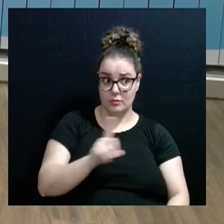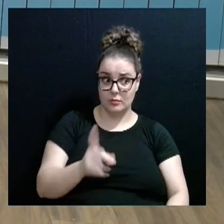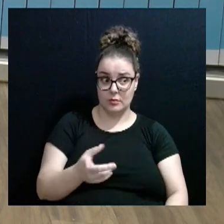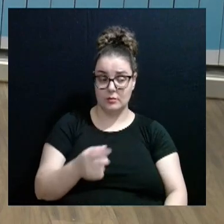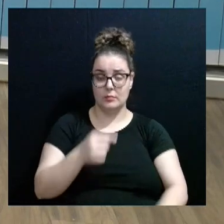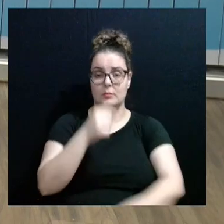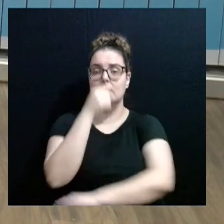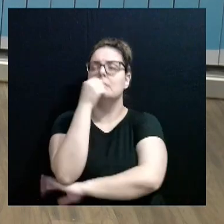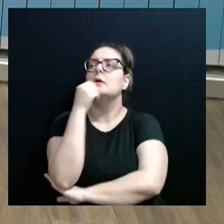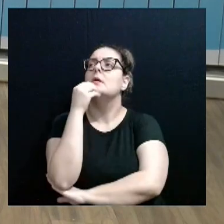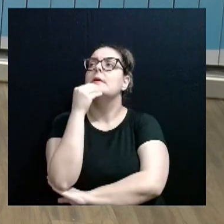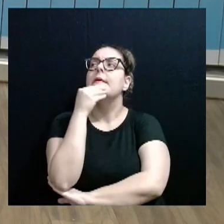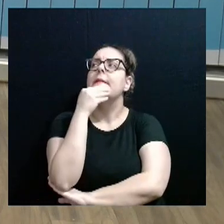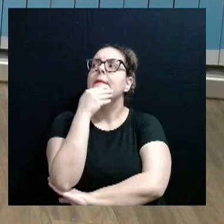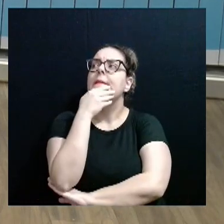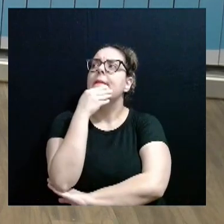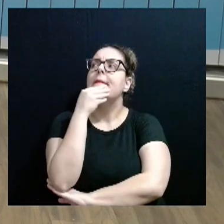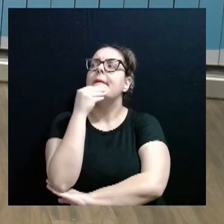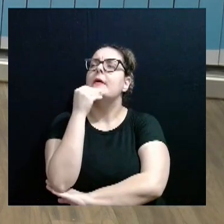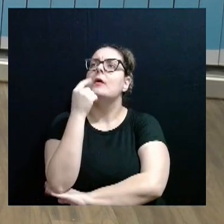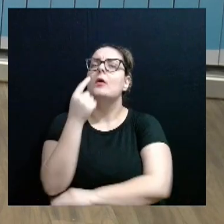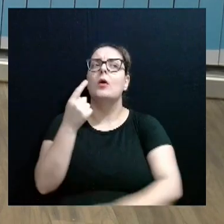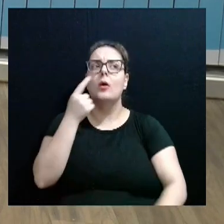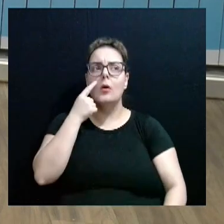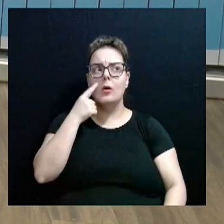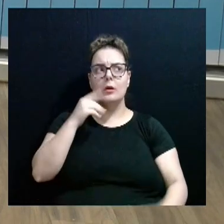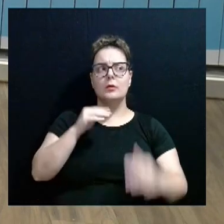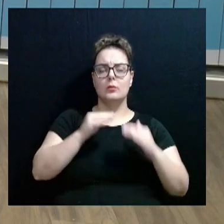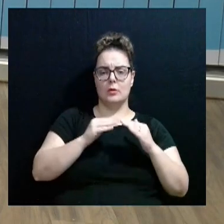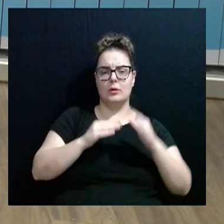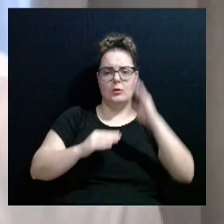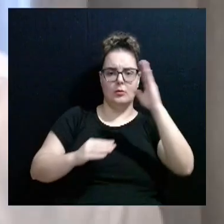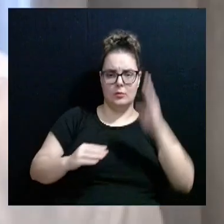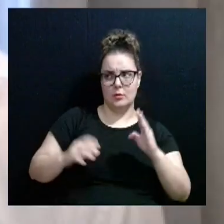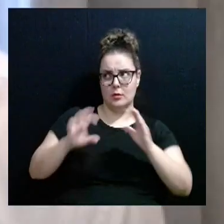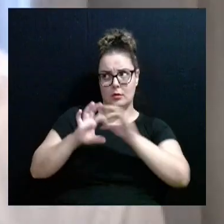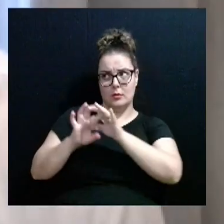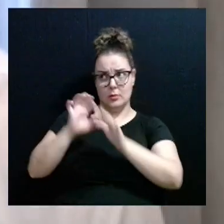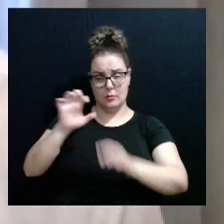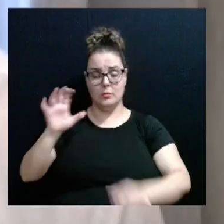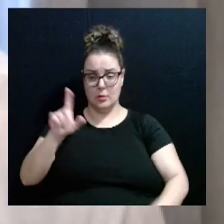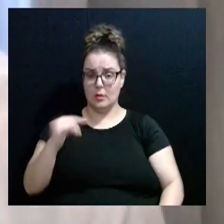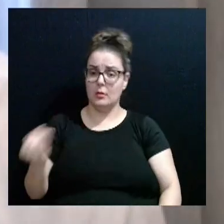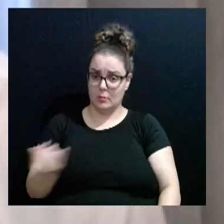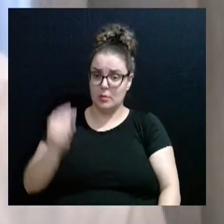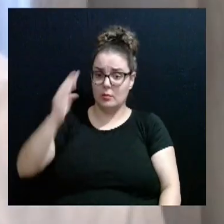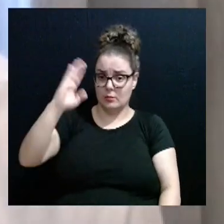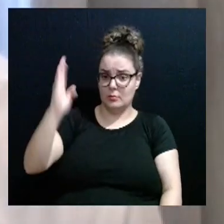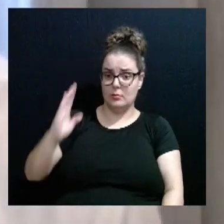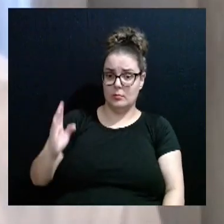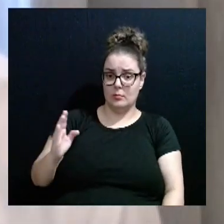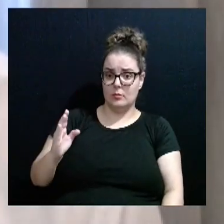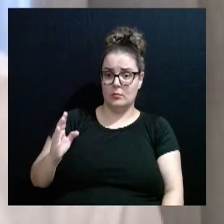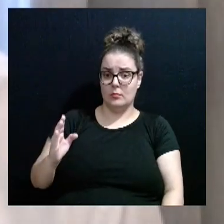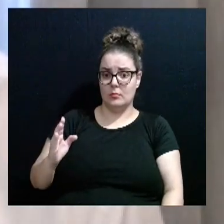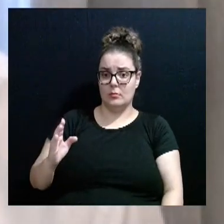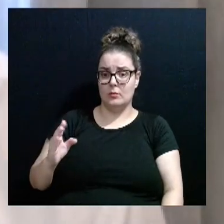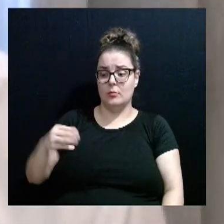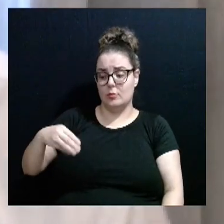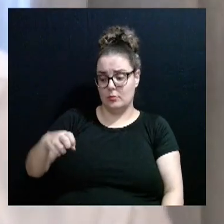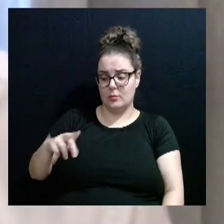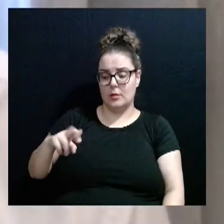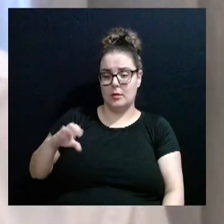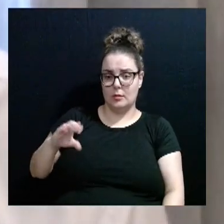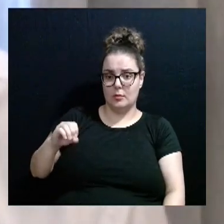Olha, o acordo Brasil e União Europeia é muito importante para o Brasil, Mercosul e União Europeia, é muito importante